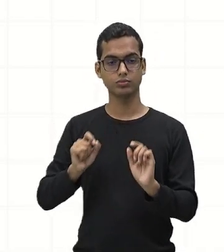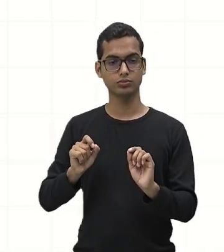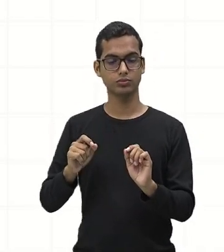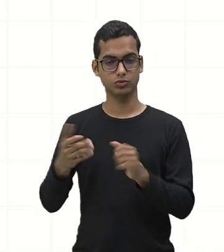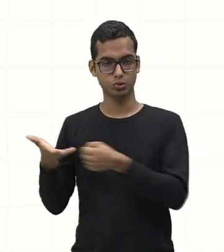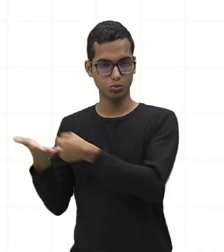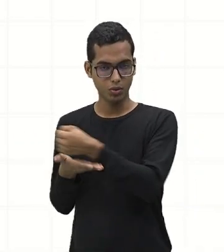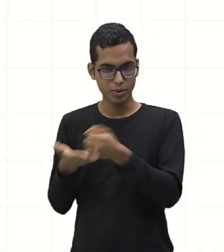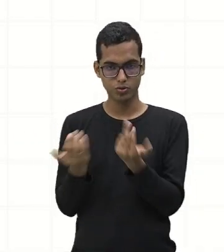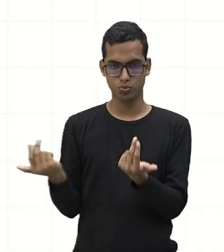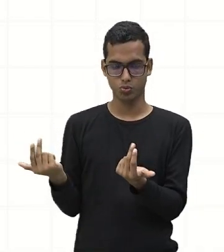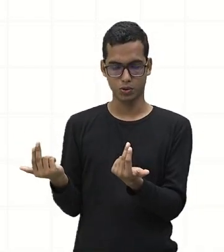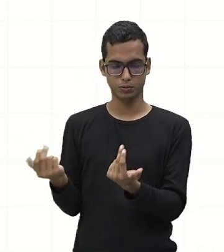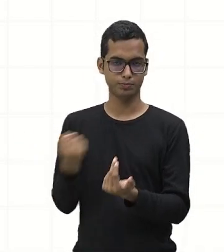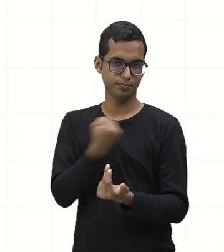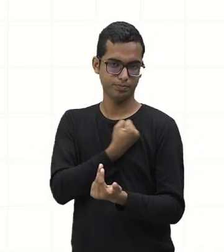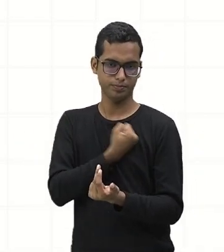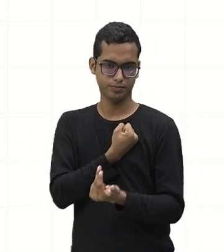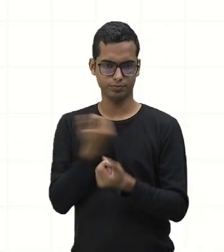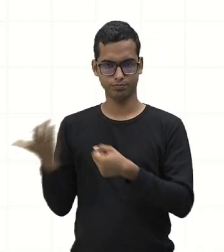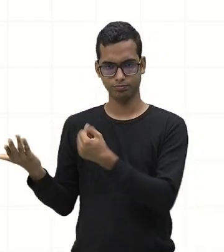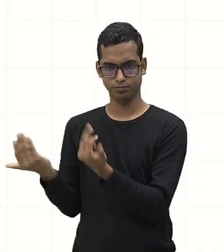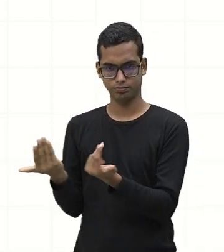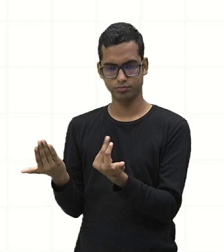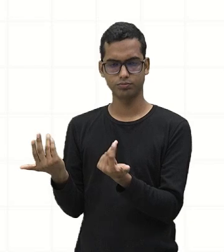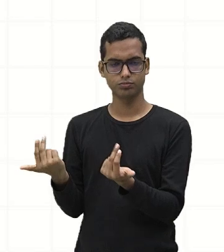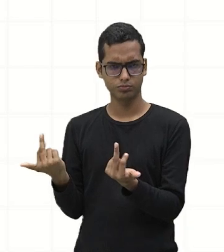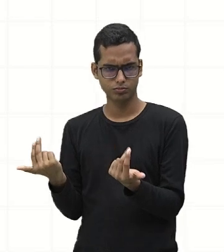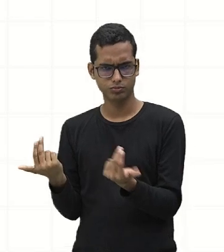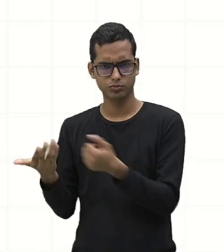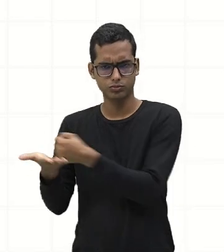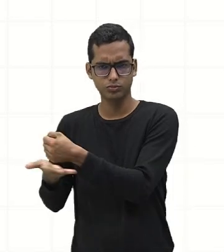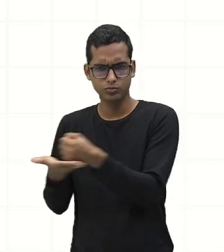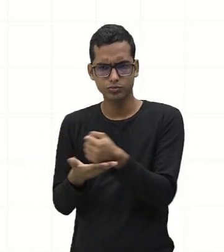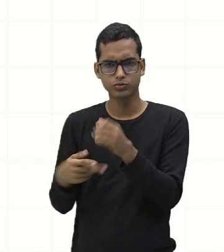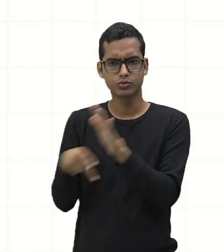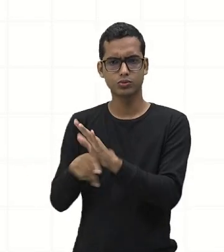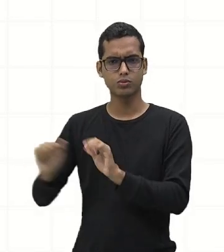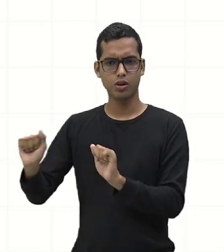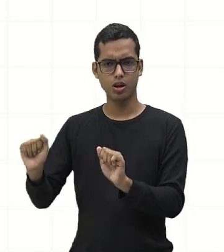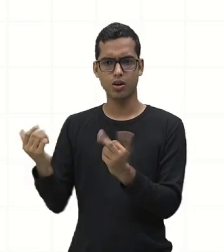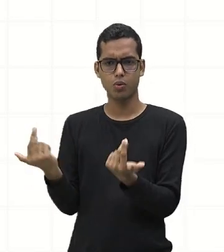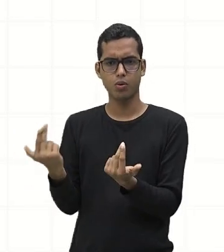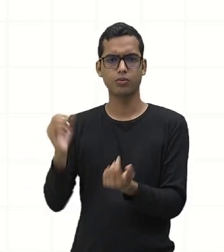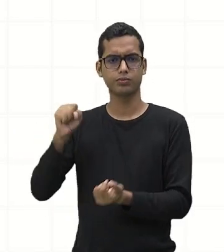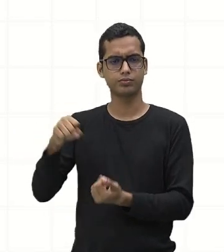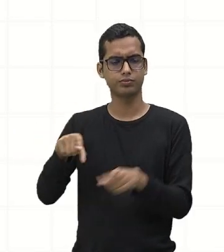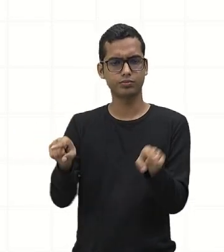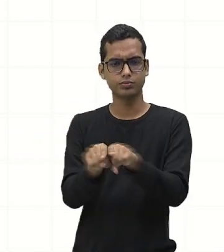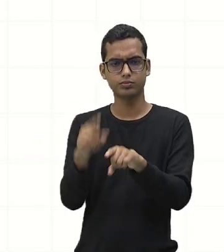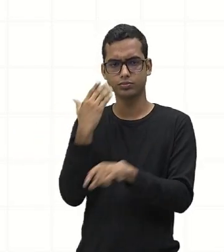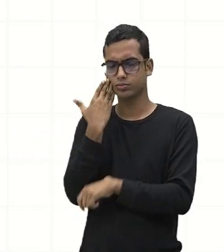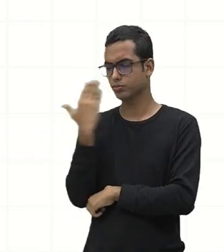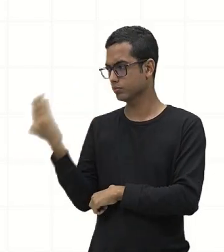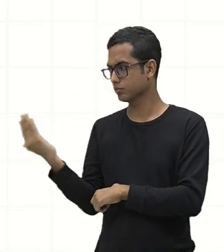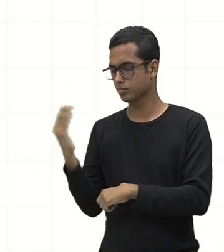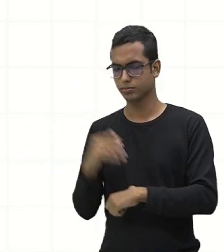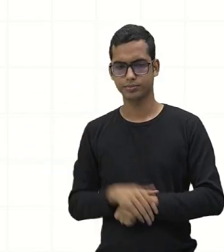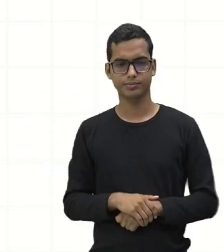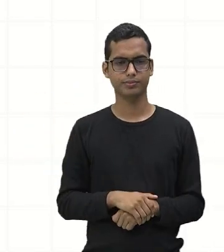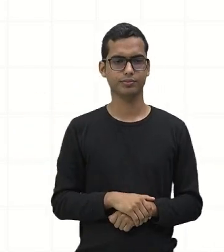base. A base é igual? Sim, professor. É o 5. Repete e subtrai os